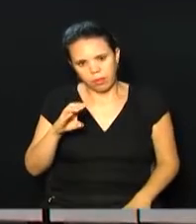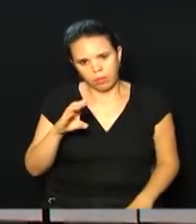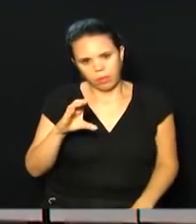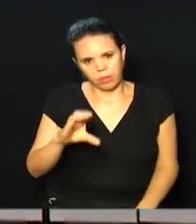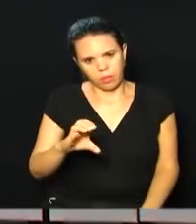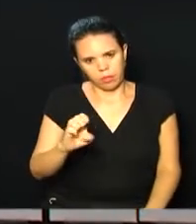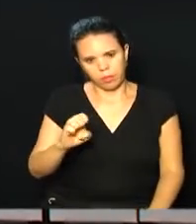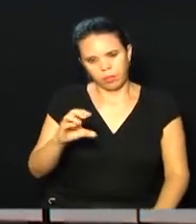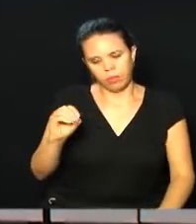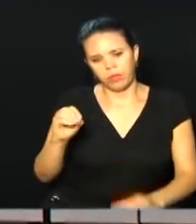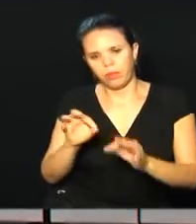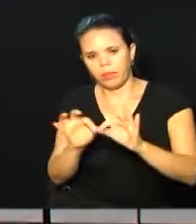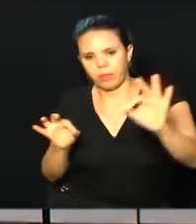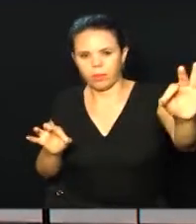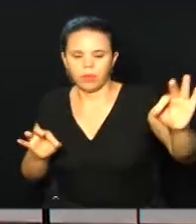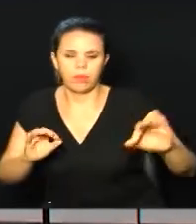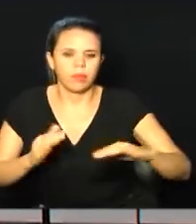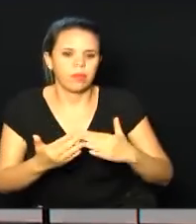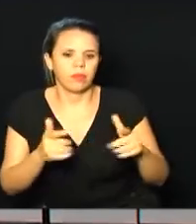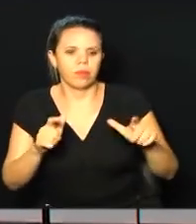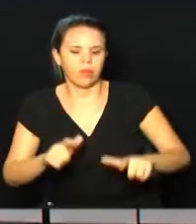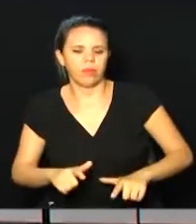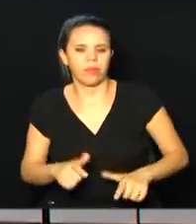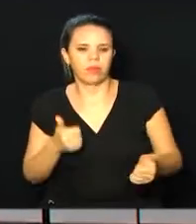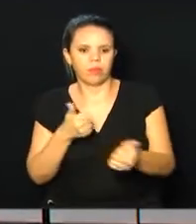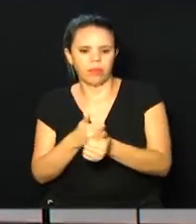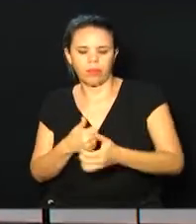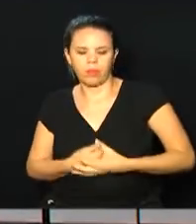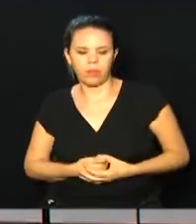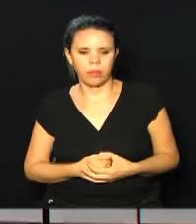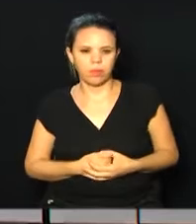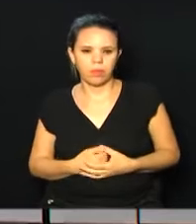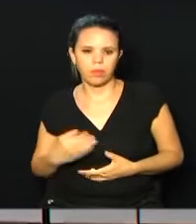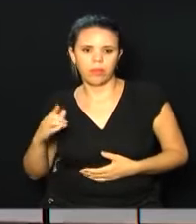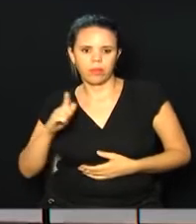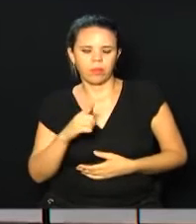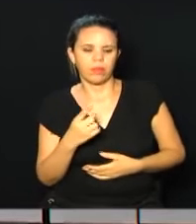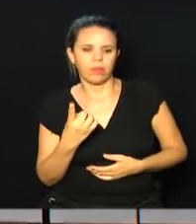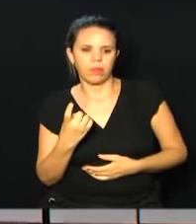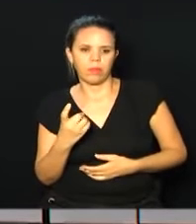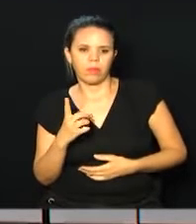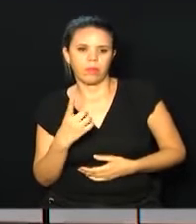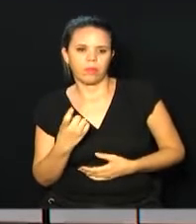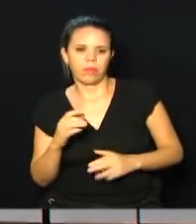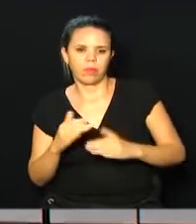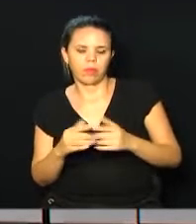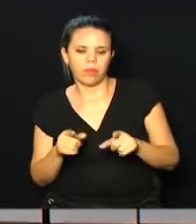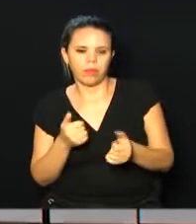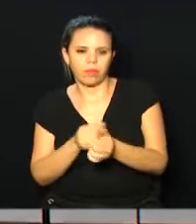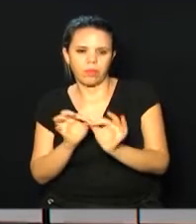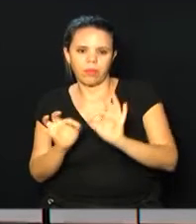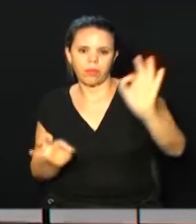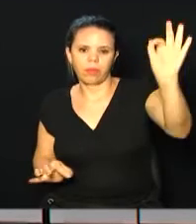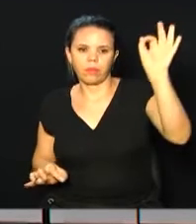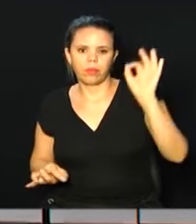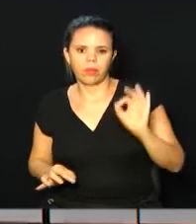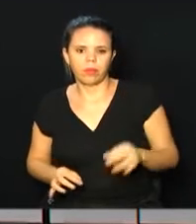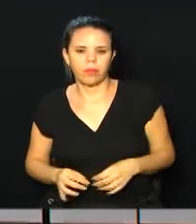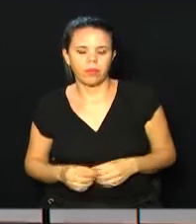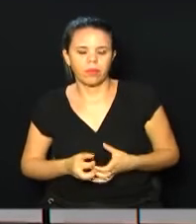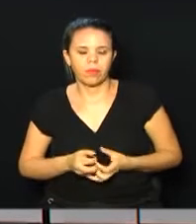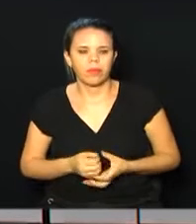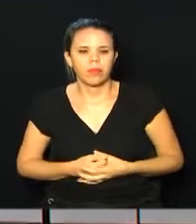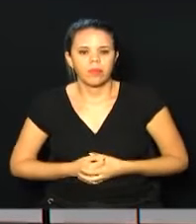ver a distância de outros ecopontos, eles são mais próximos. O Campo Grande só tem um no distrito, muito distante. Então foi em cima